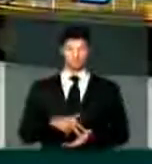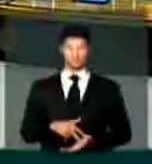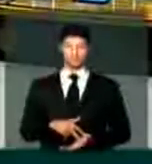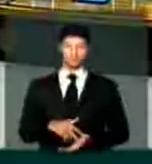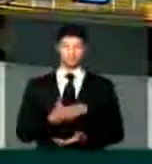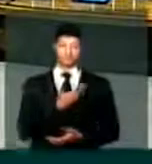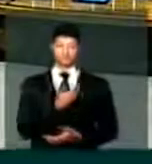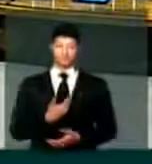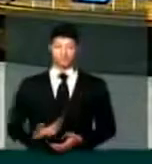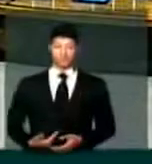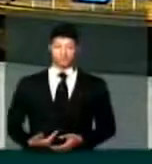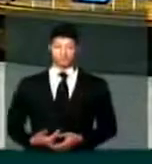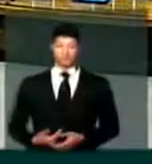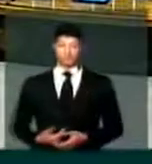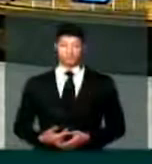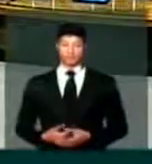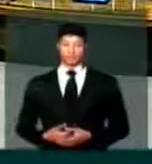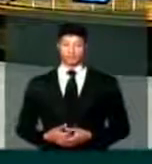sustentar um governo